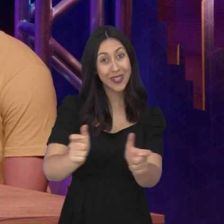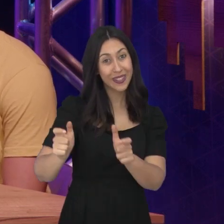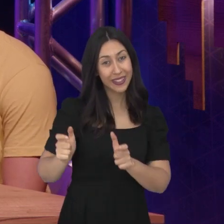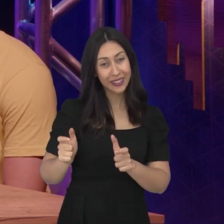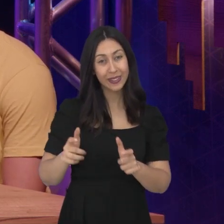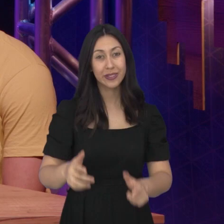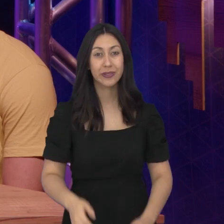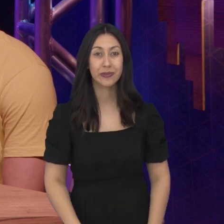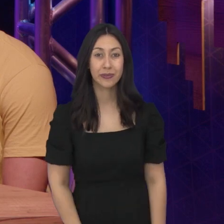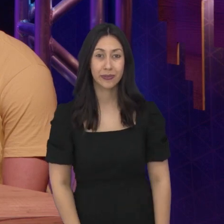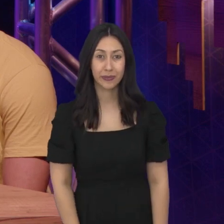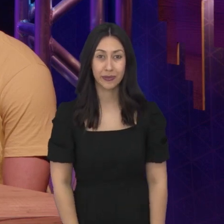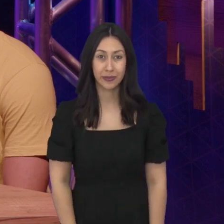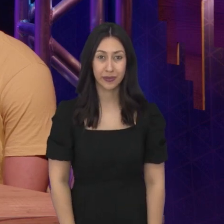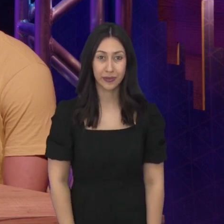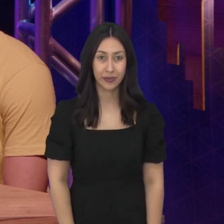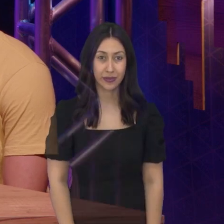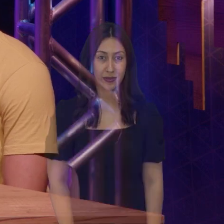lugares do mundo.